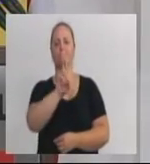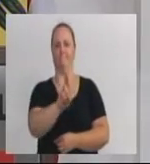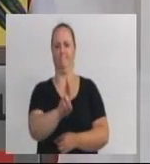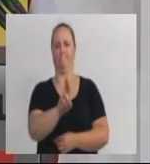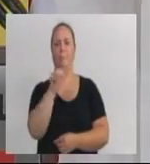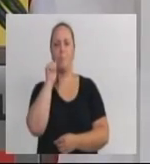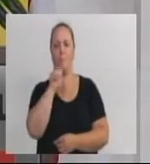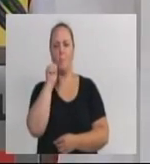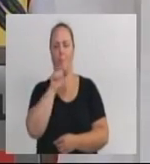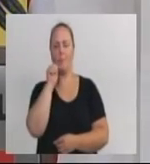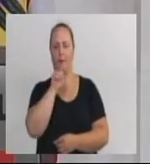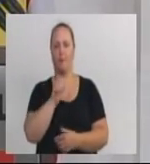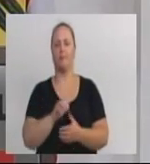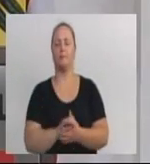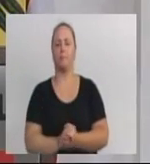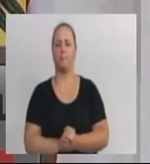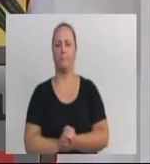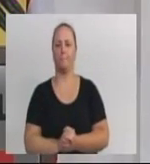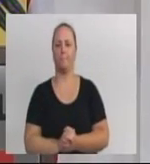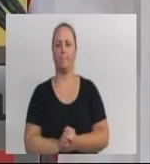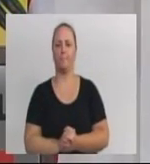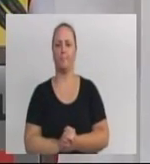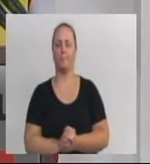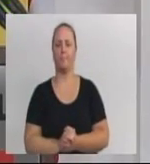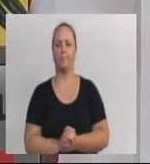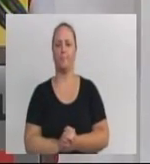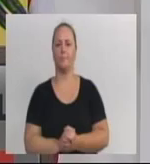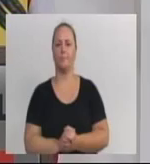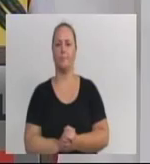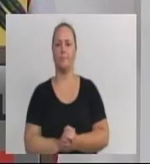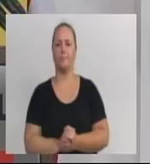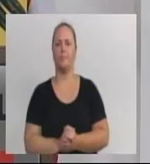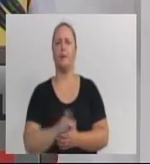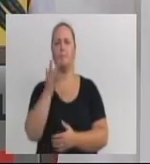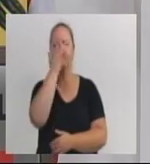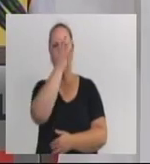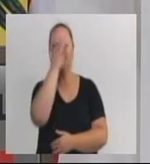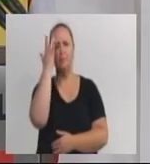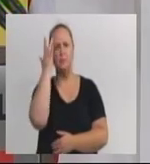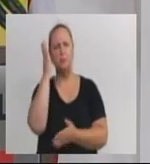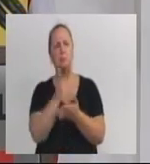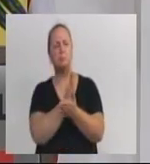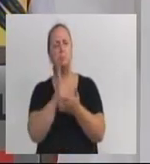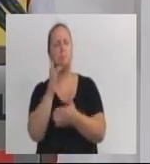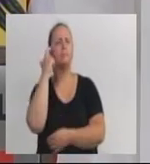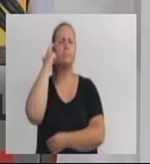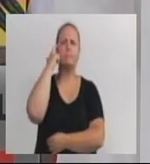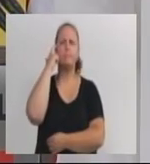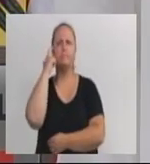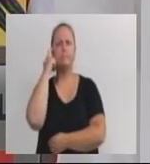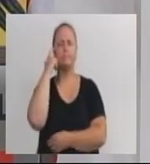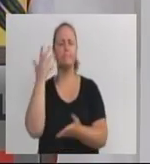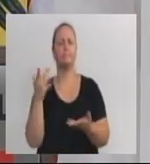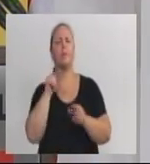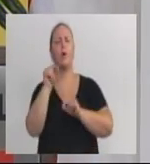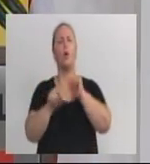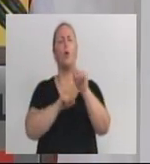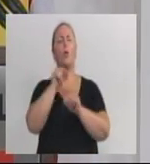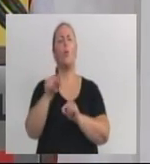das mulheres. Muitas pessoas ficam pensando assim, o que nós